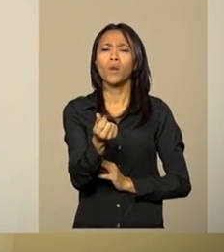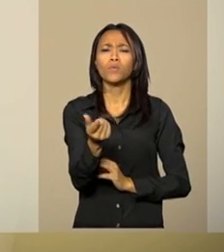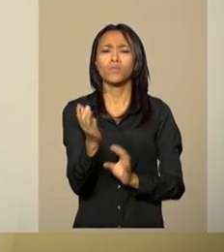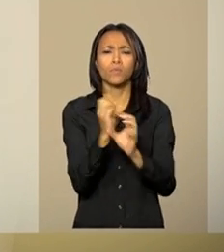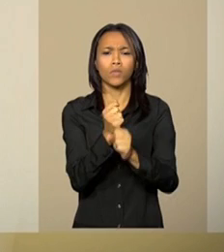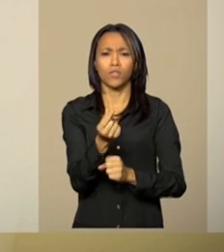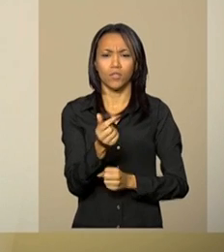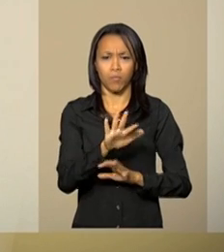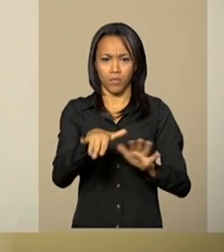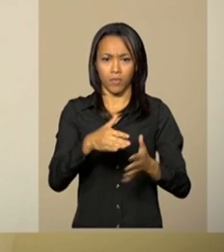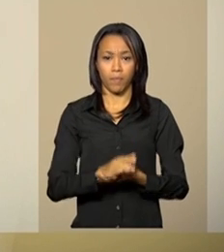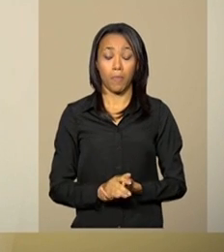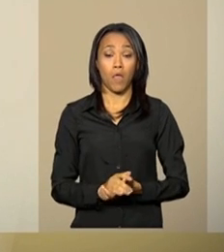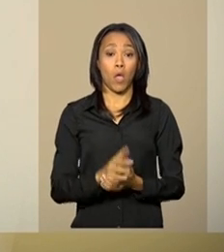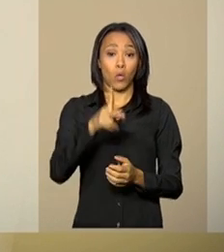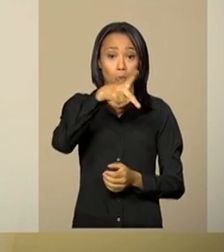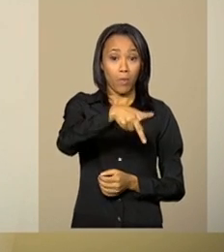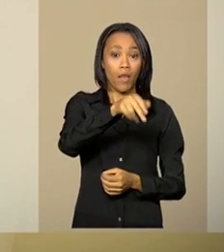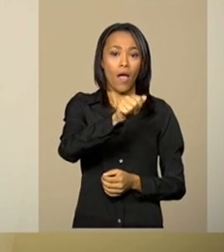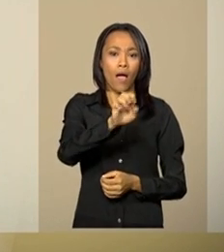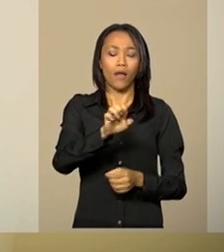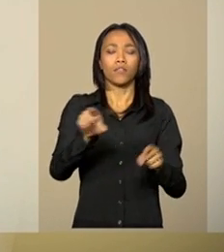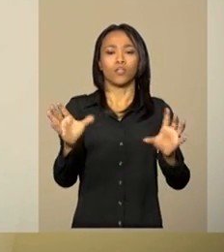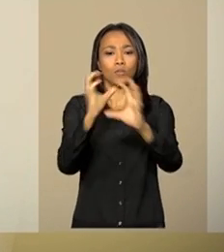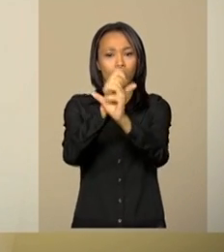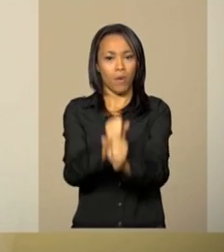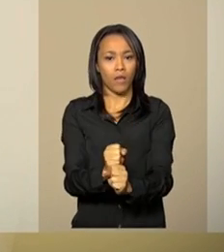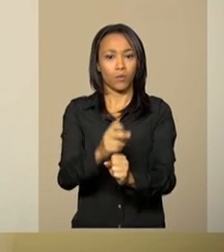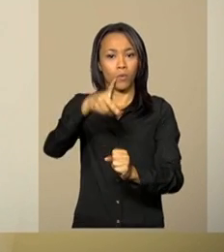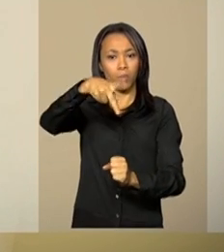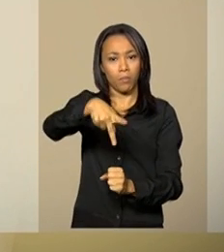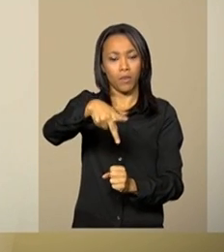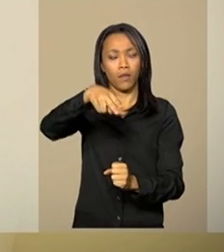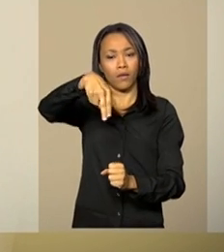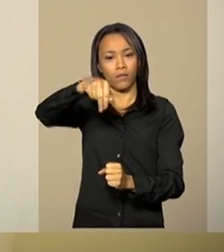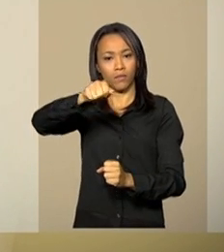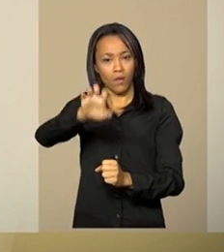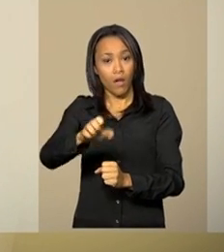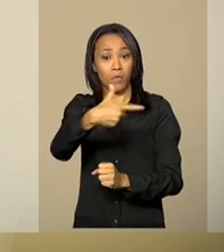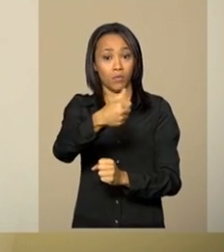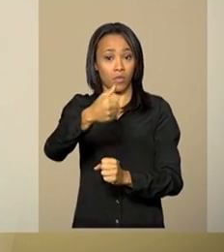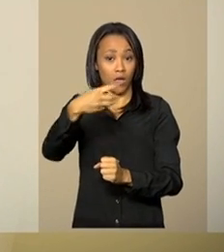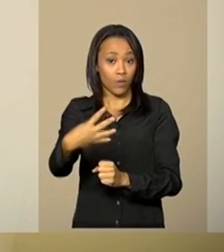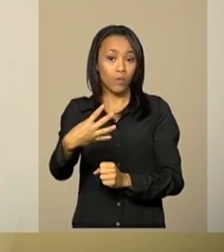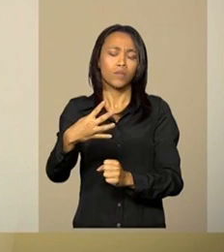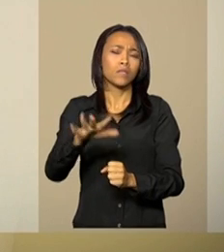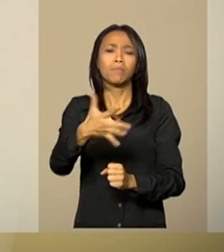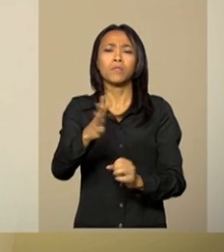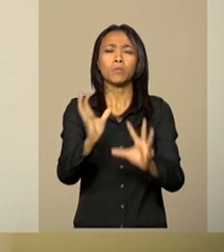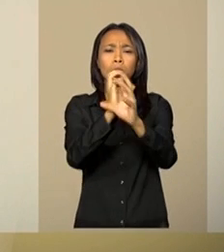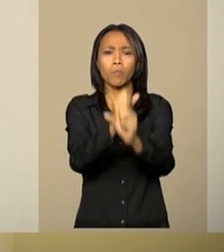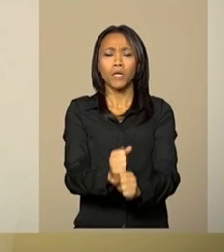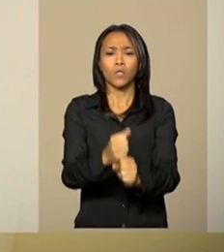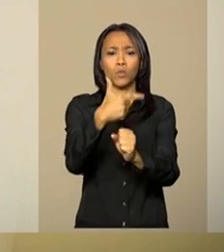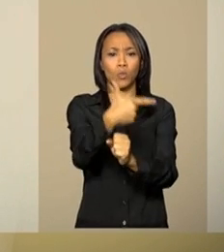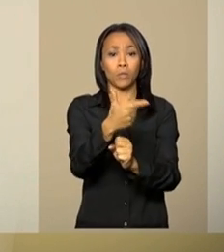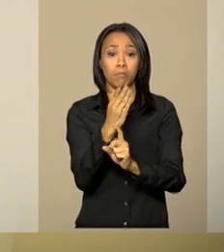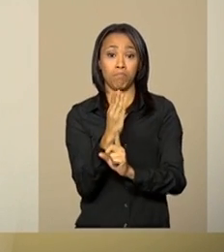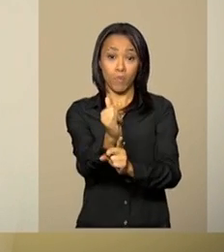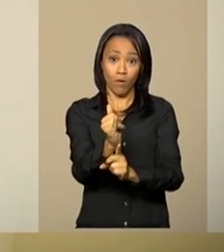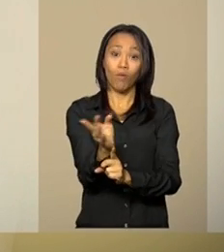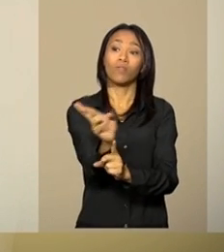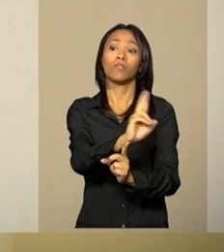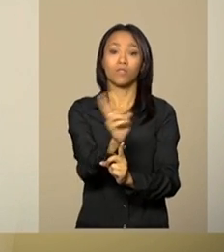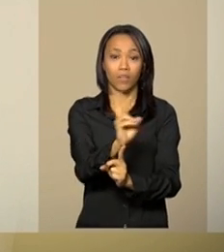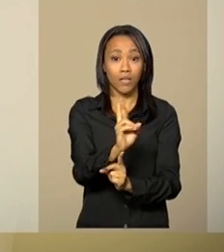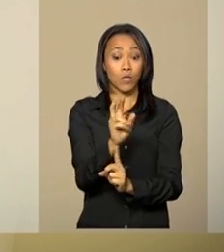O orçamento do PAA somado ao orçamento do PNAE para 2014 está por volta de 2 bilhões de